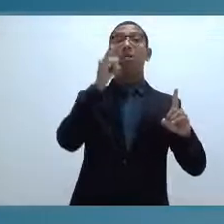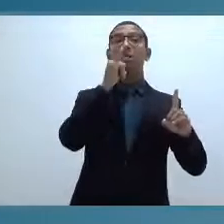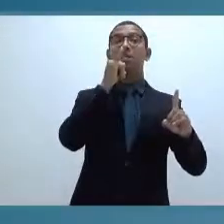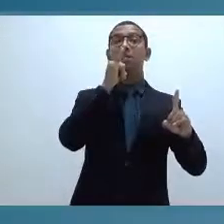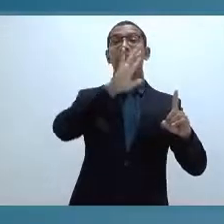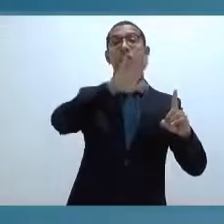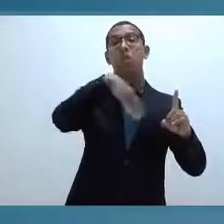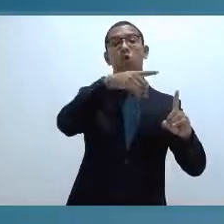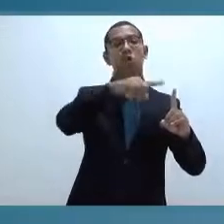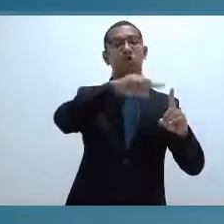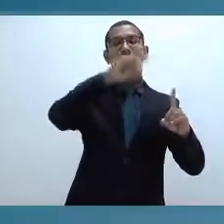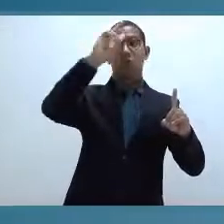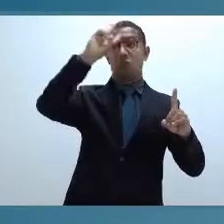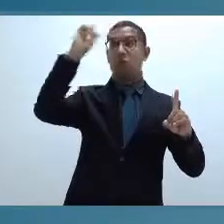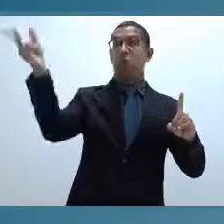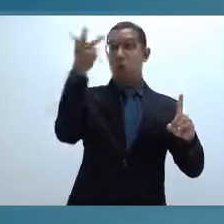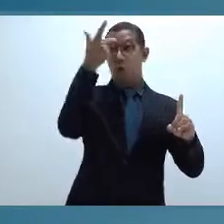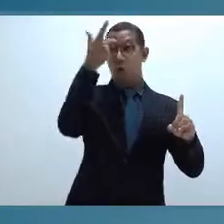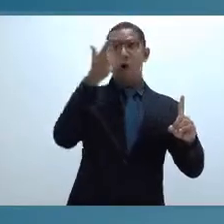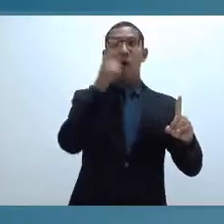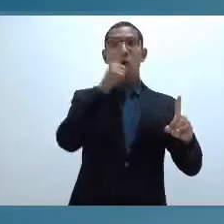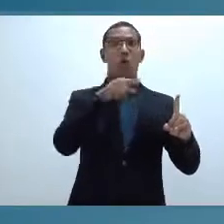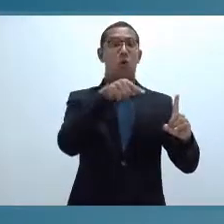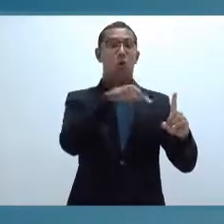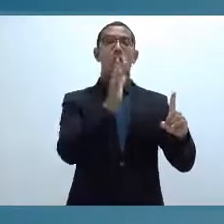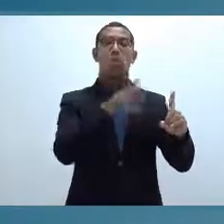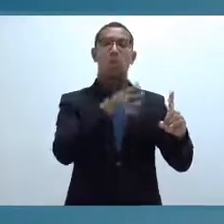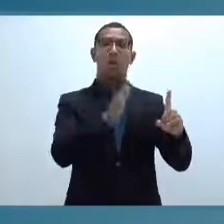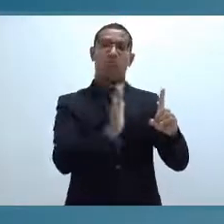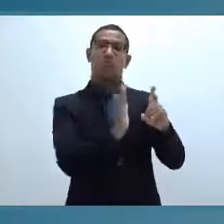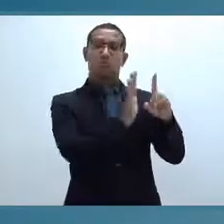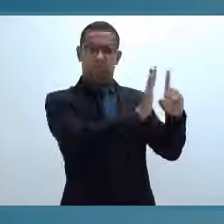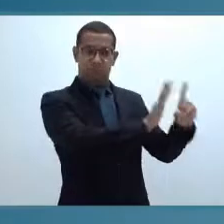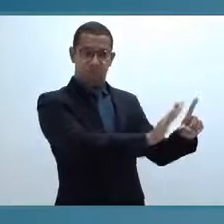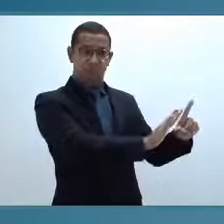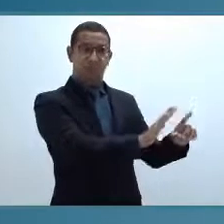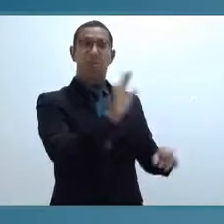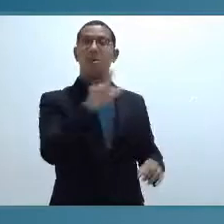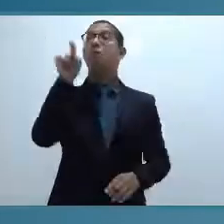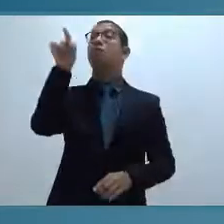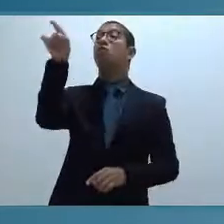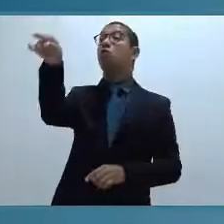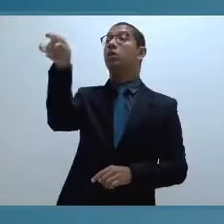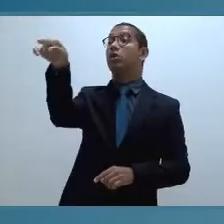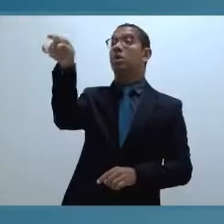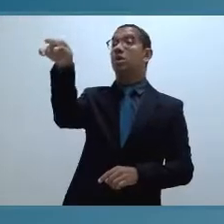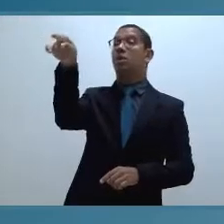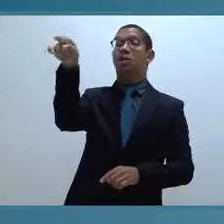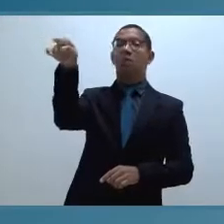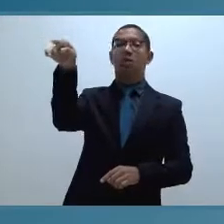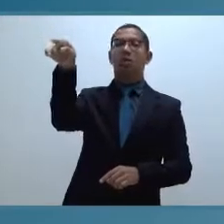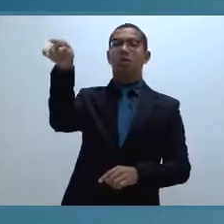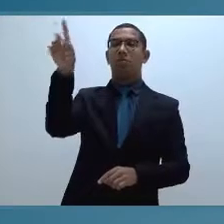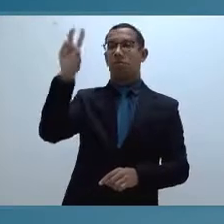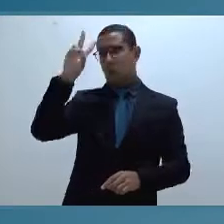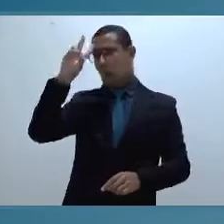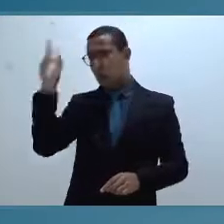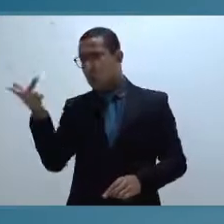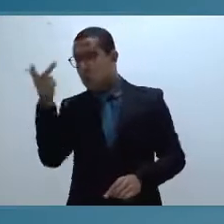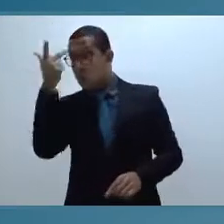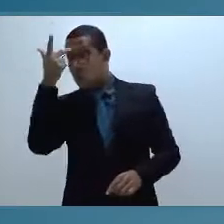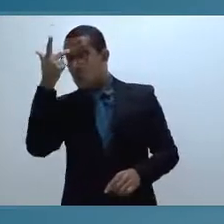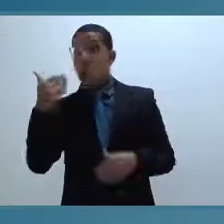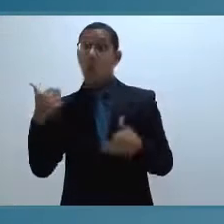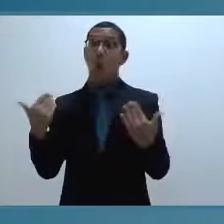ele disse, mas o que decidirem aqui? Se for para julgar hoje, ok, estou preparado. E Vossa Excelência entendeu e